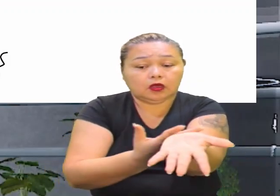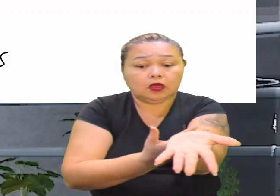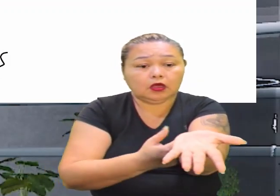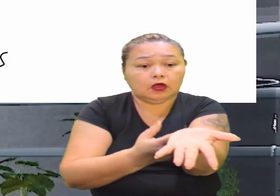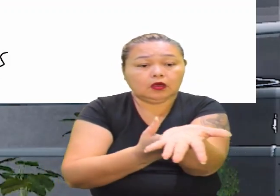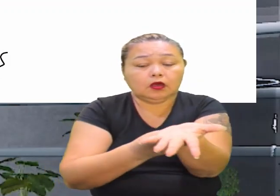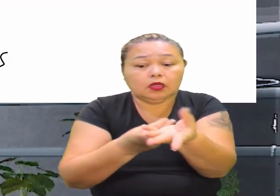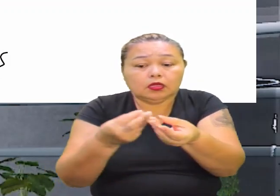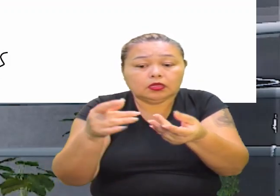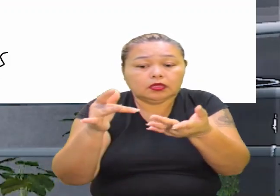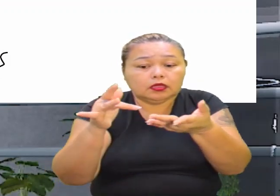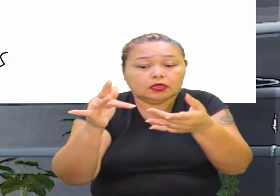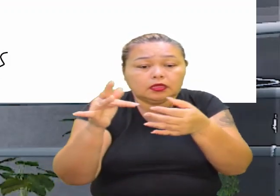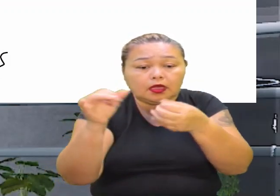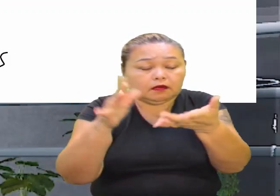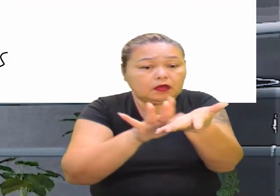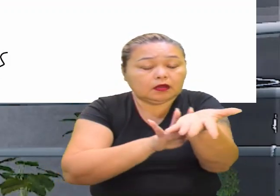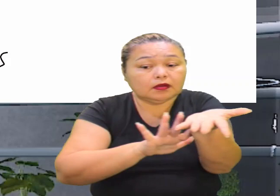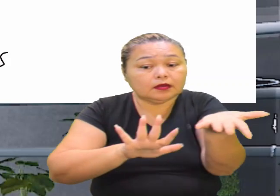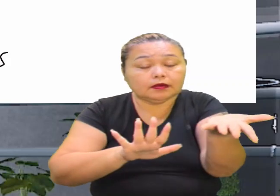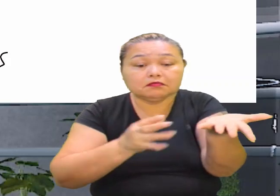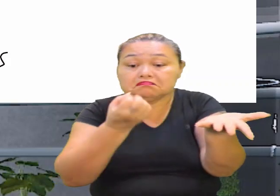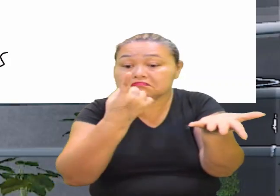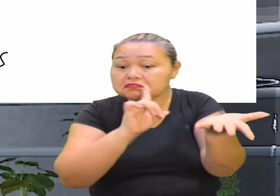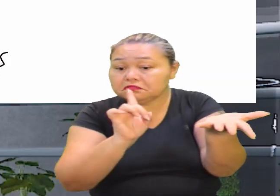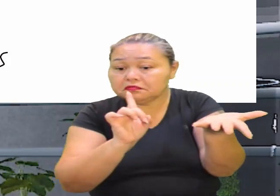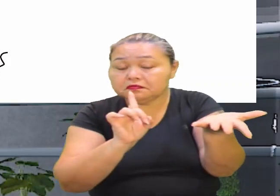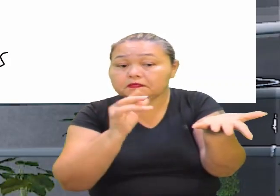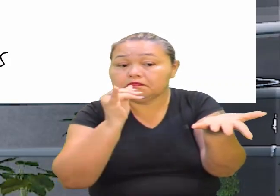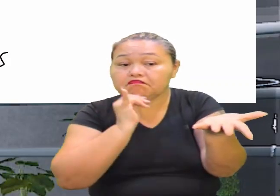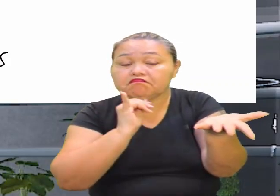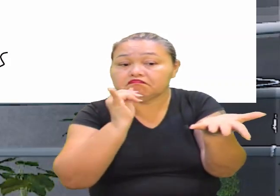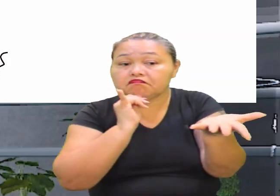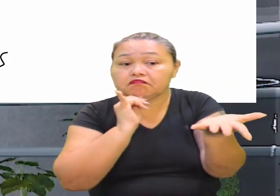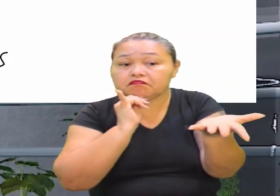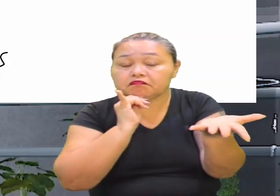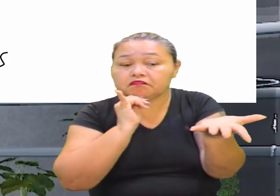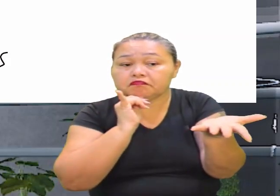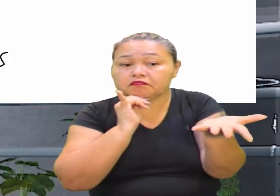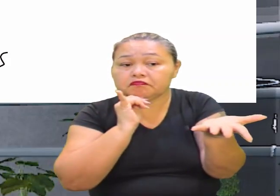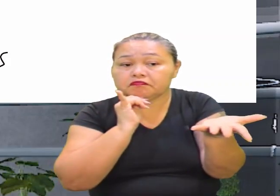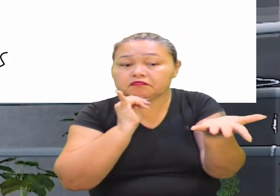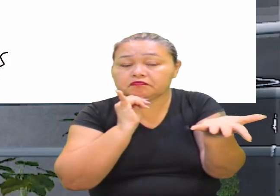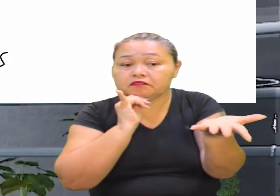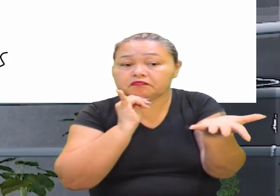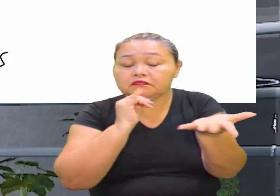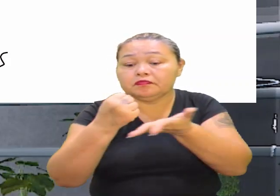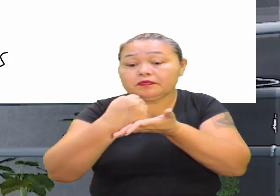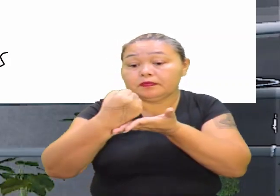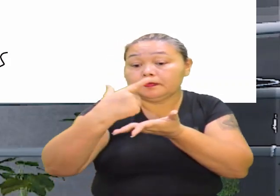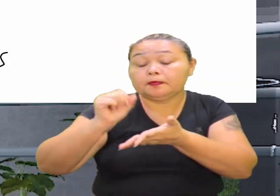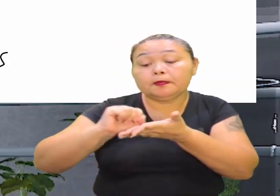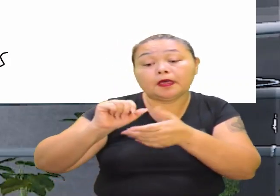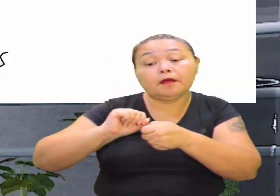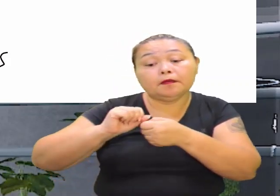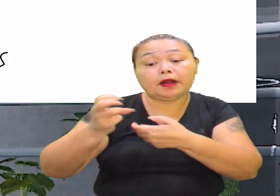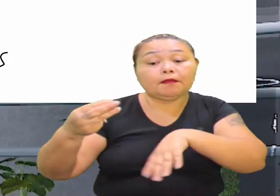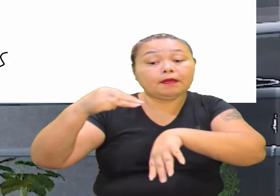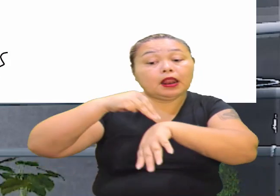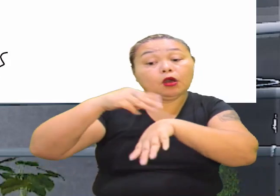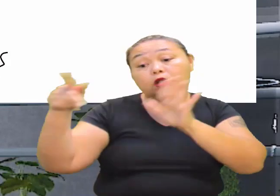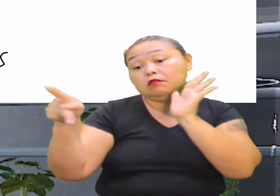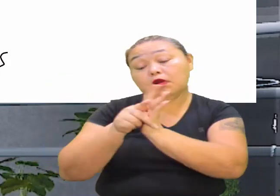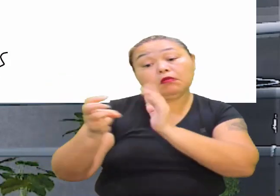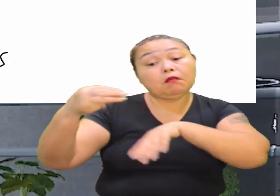com alguma coisa que não é boa. Exemplo, quando entra em contato com medicamento para malária ou a própria